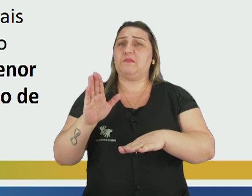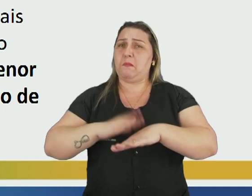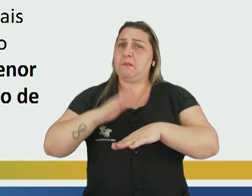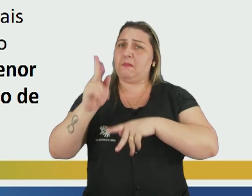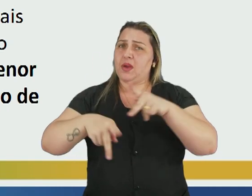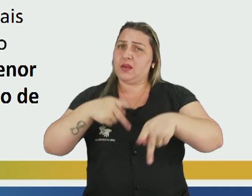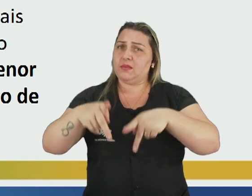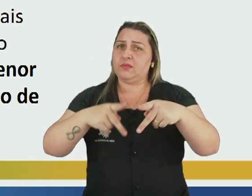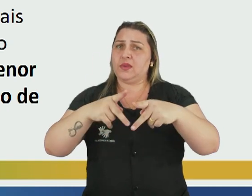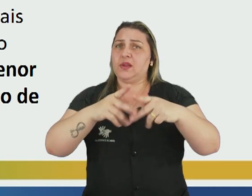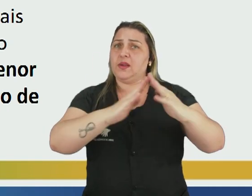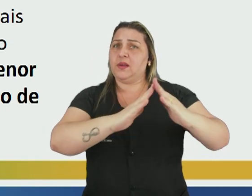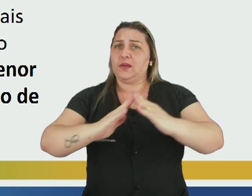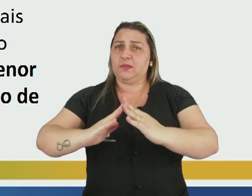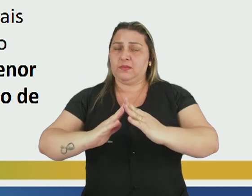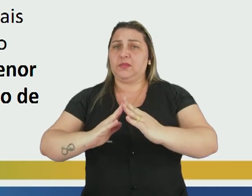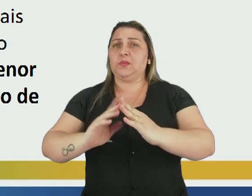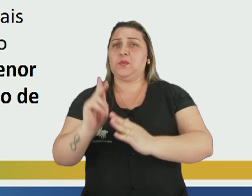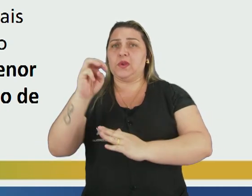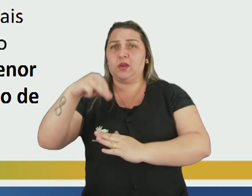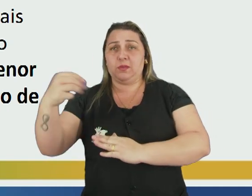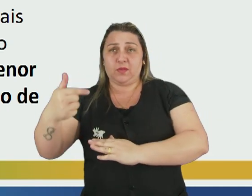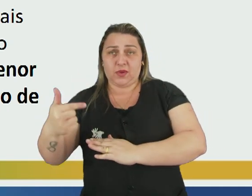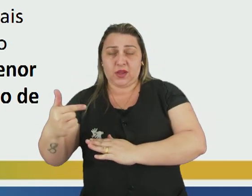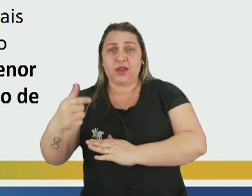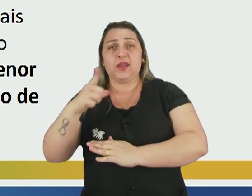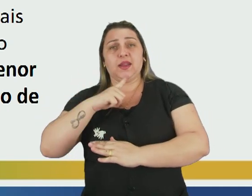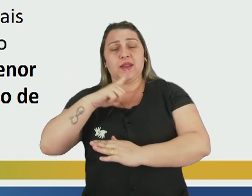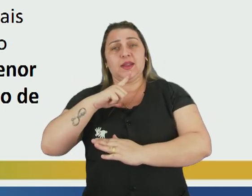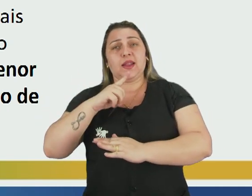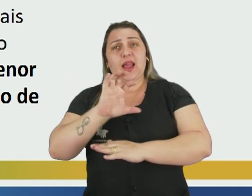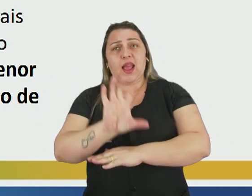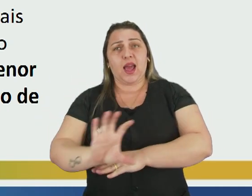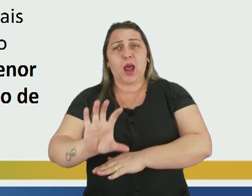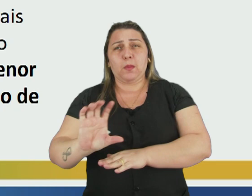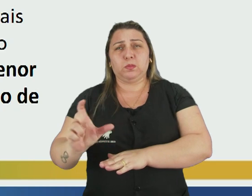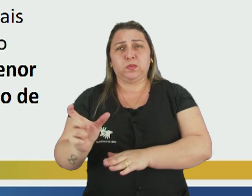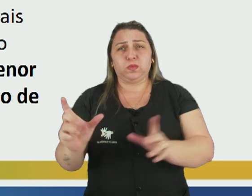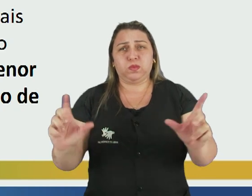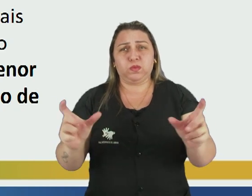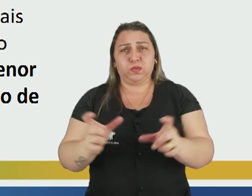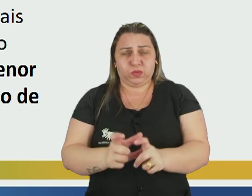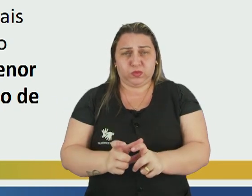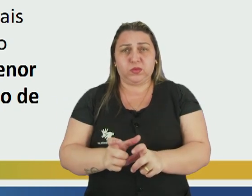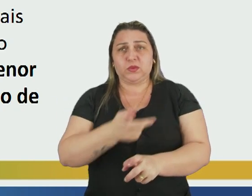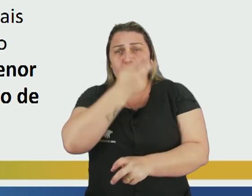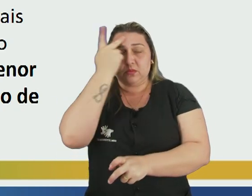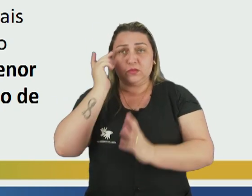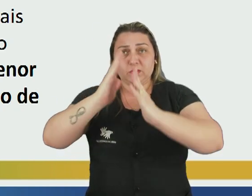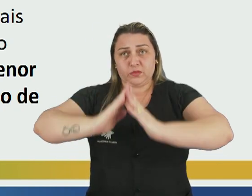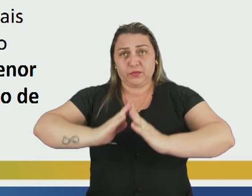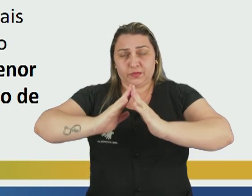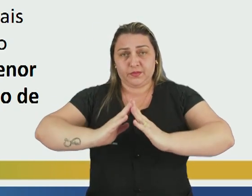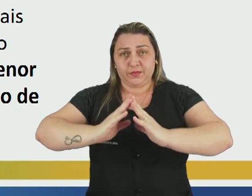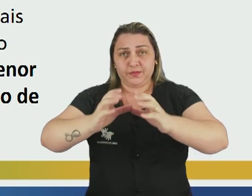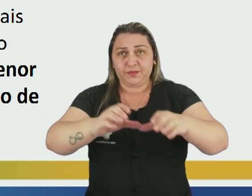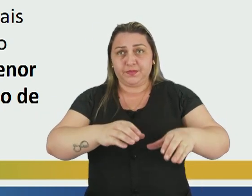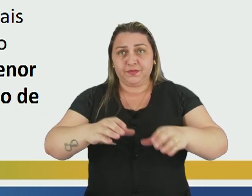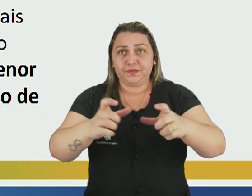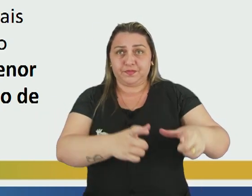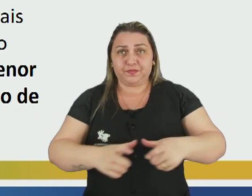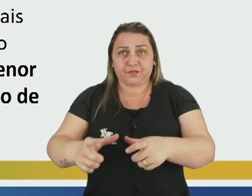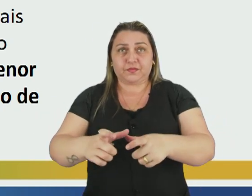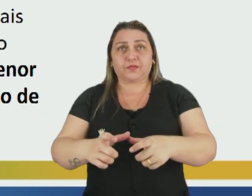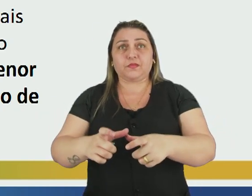maior quantidade de habitantes por quilômetro quadrado, e áreas com uma menor densidade, ou menor quantidade de habitantes por área.